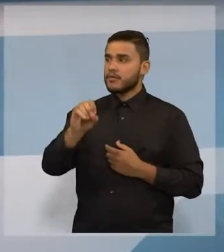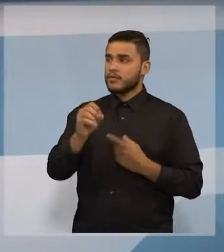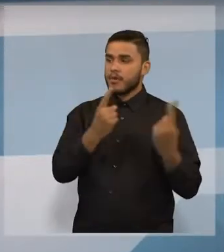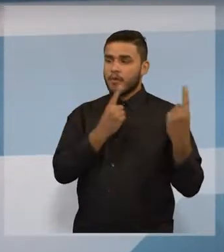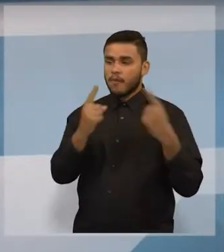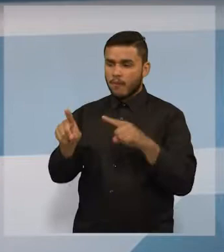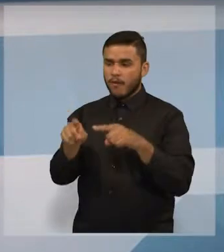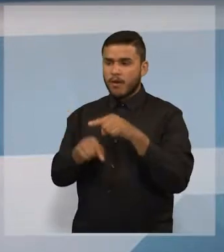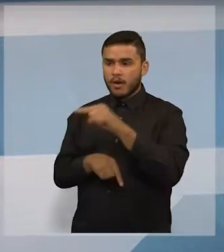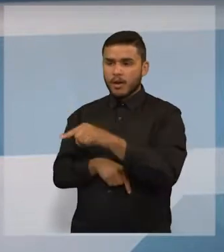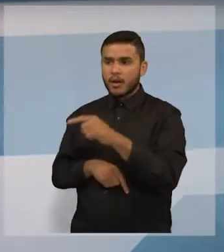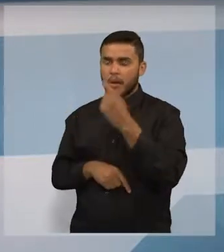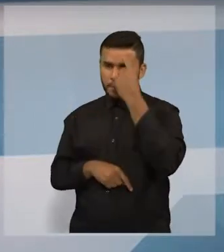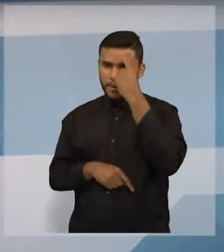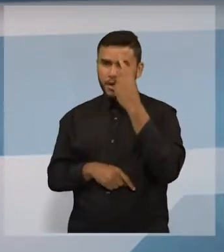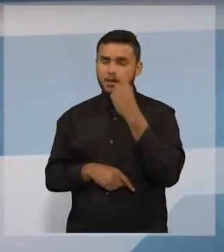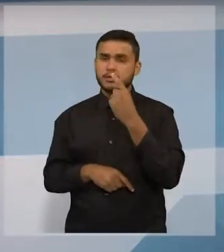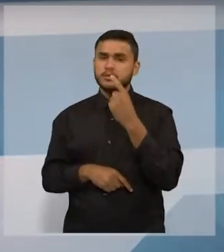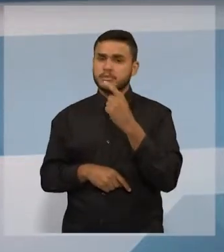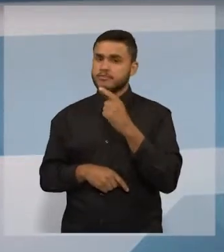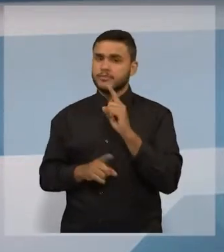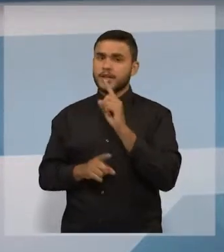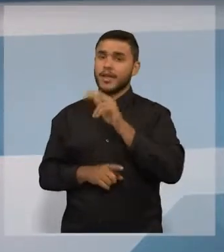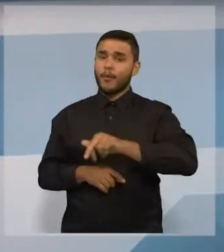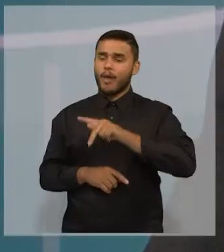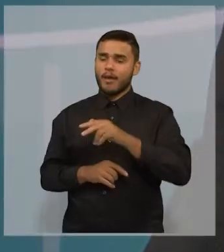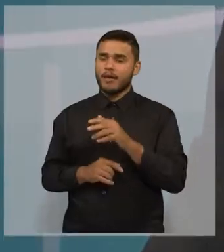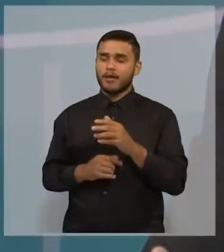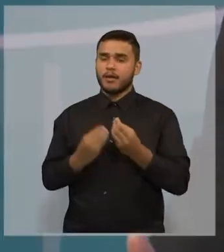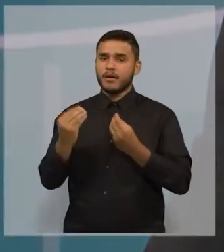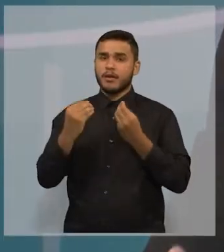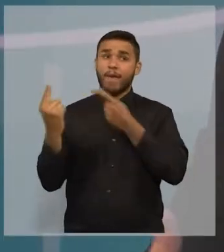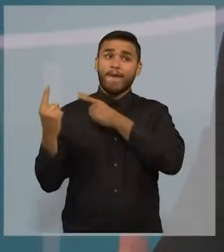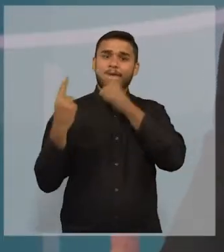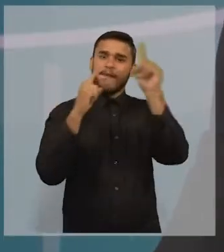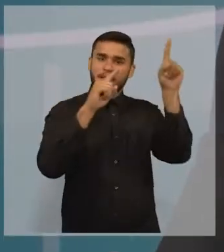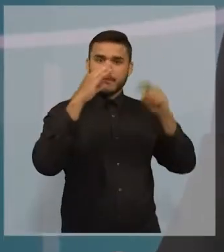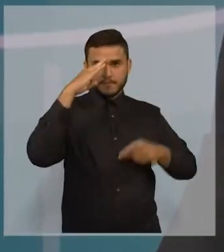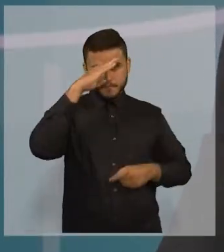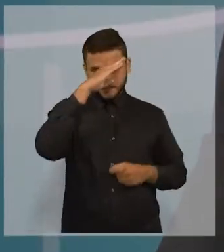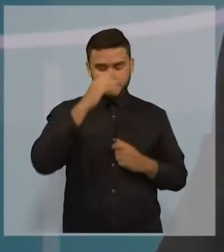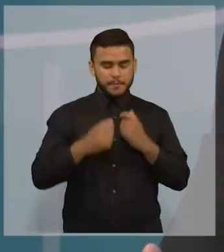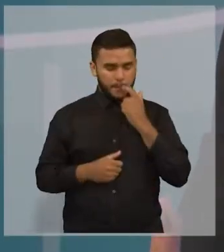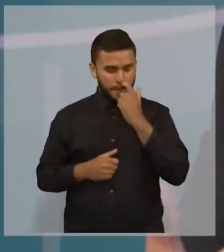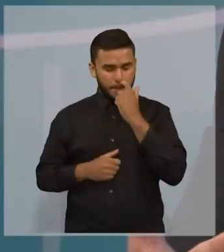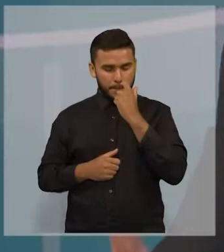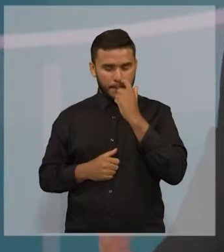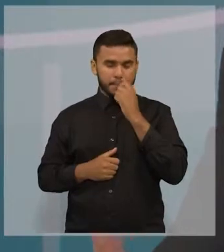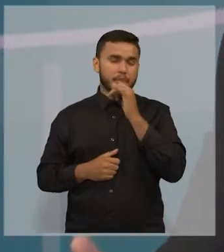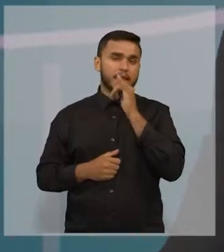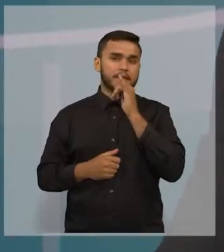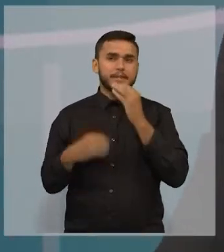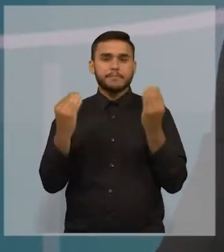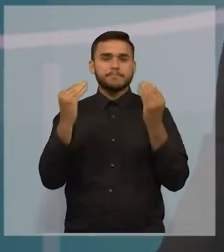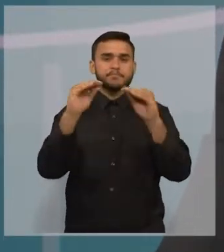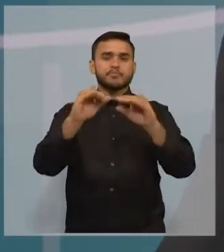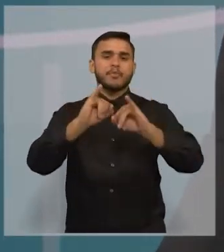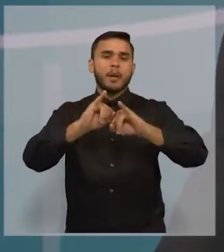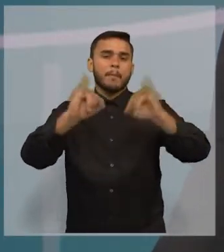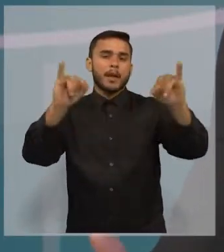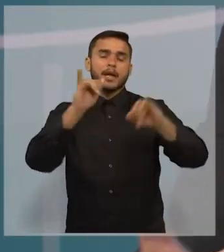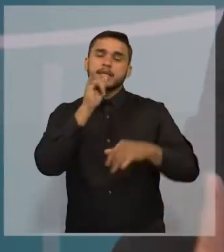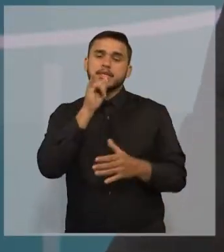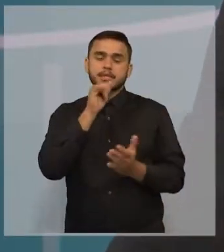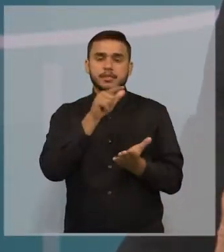o governo? Olha, você é jornalista e sabe, até na maneira do jornalista anunciar alguma